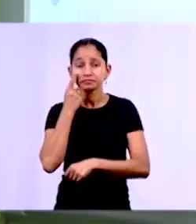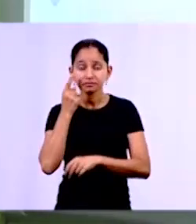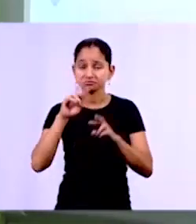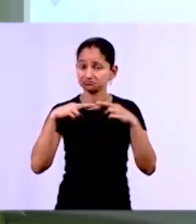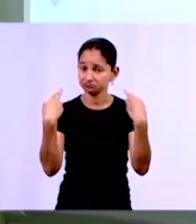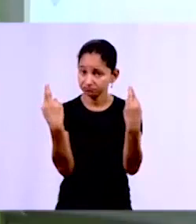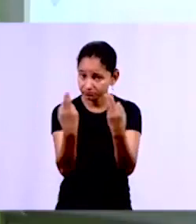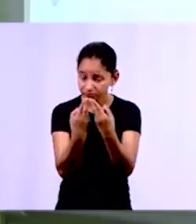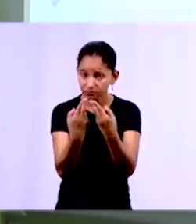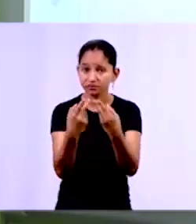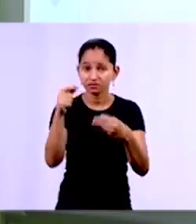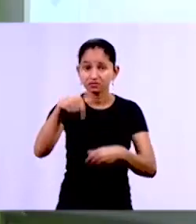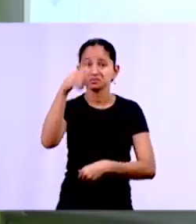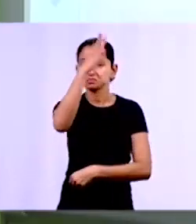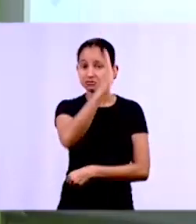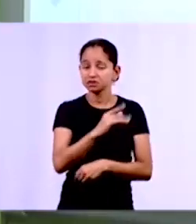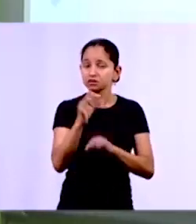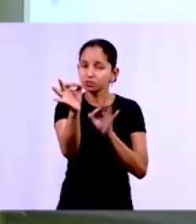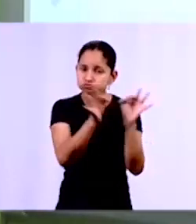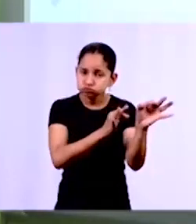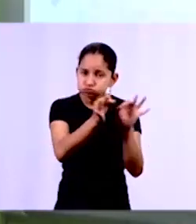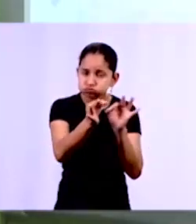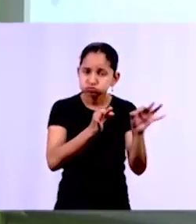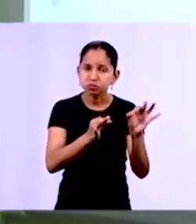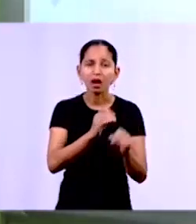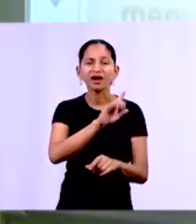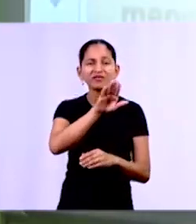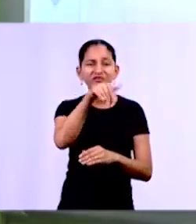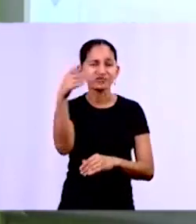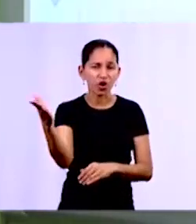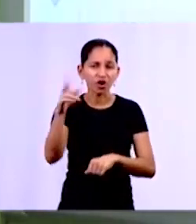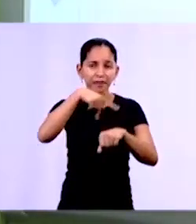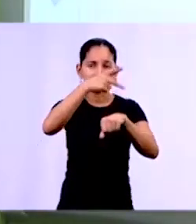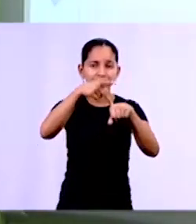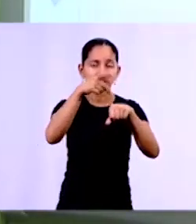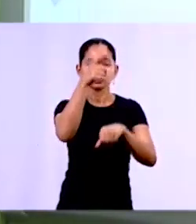bem disseminada aqui no Brasil, mas lá fora é padrão